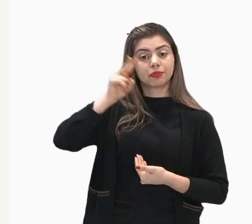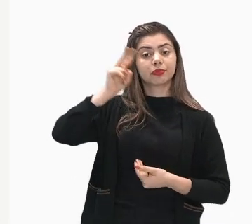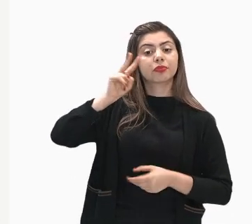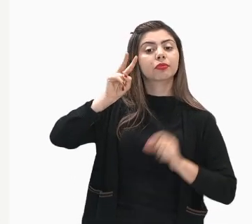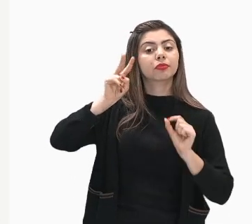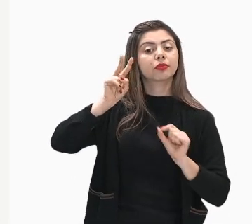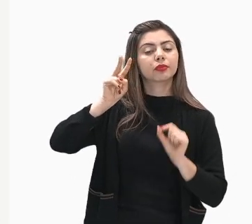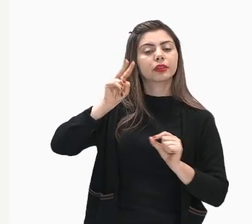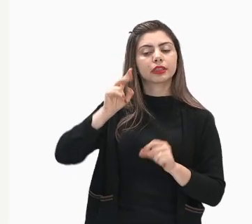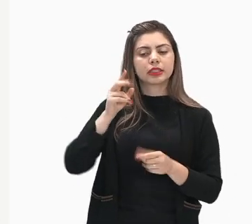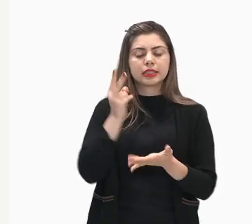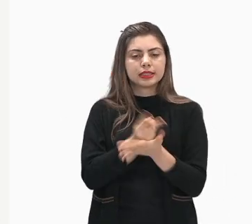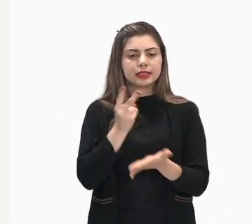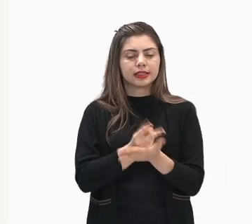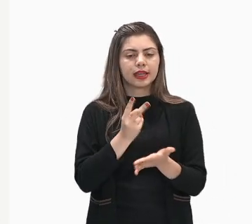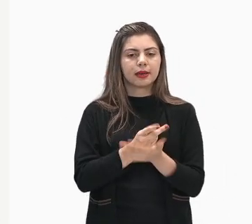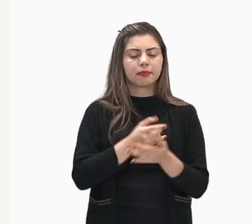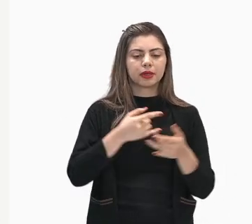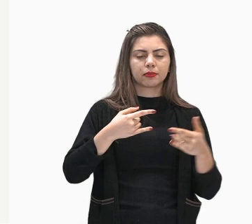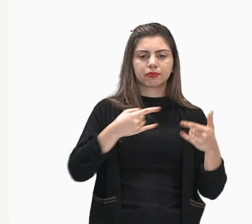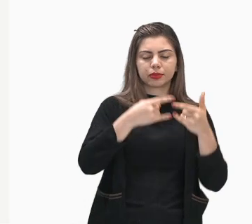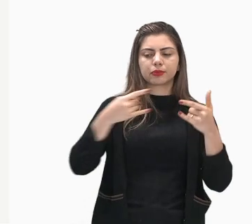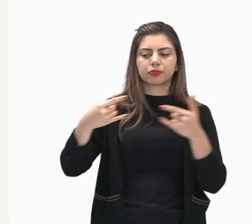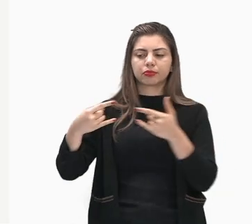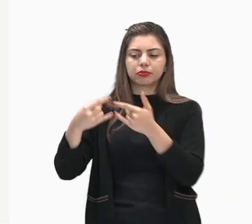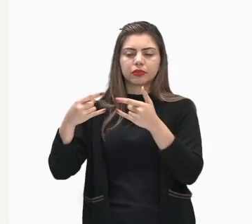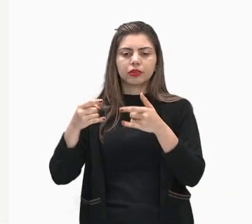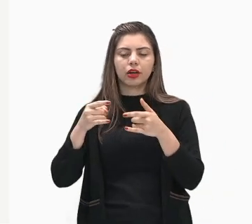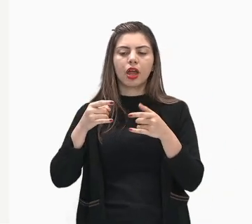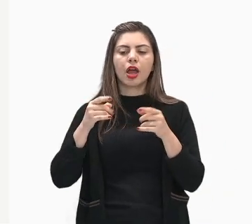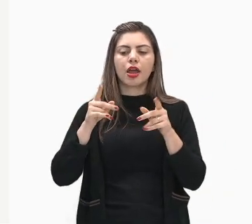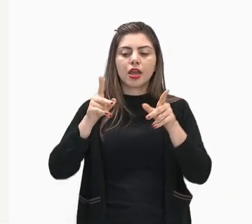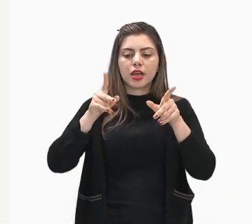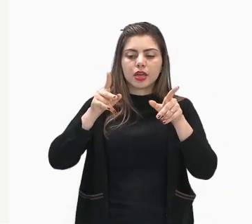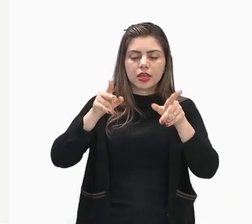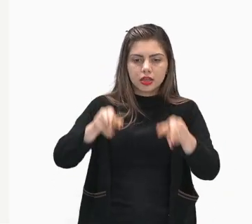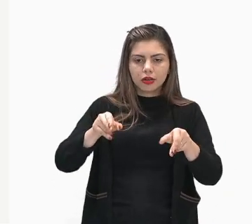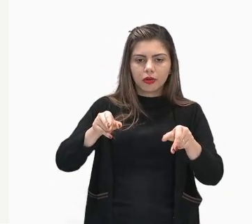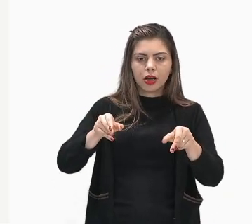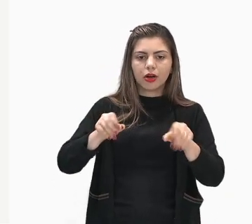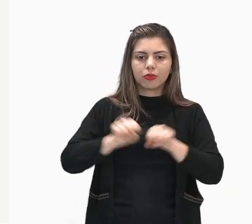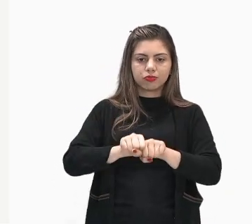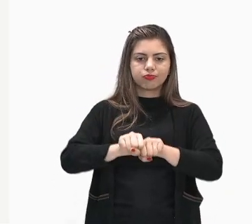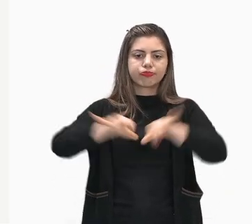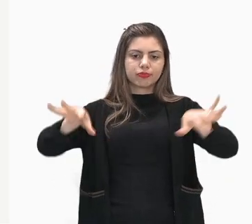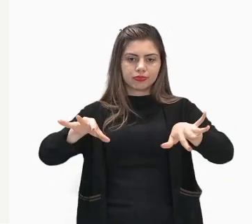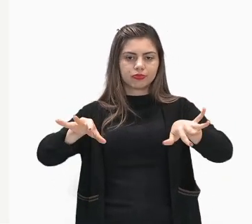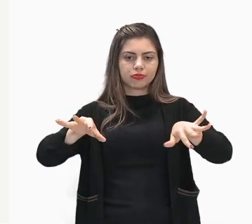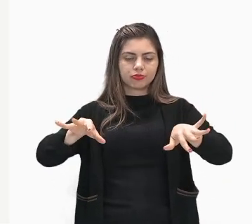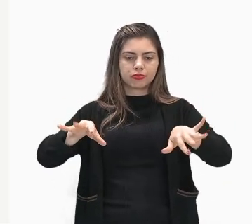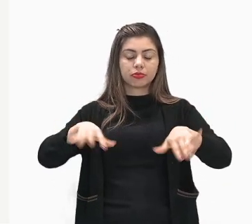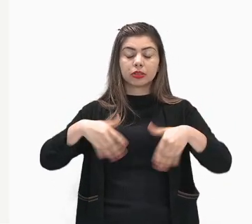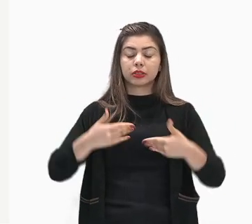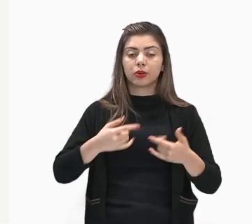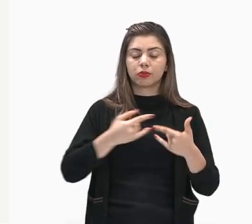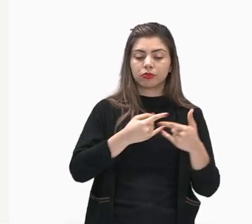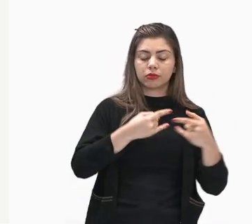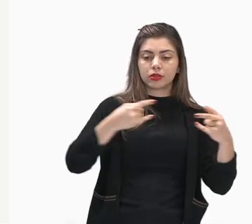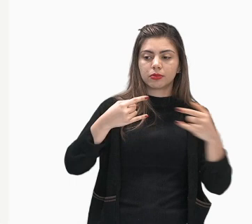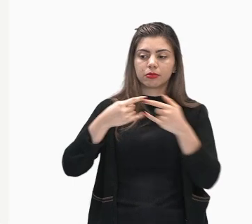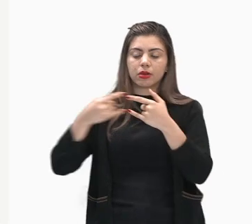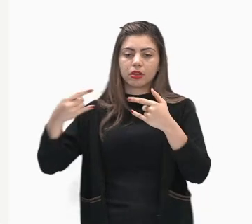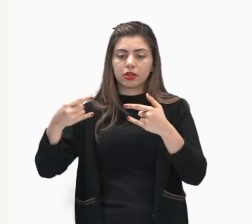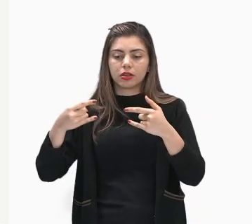tiver polos iguais, que são aproximados um do outro, nós vamos ter a situação de repulsão. E toda vez que a gente tiver